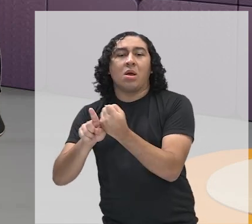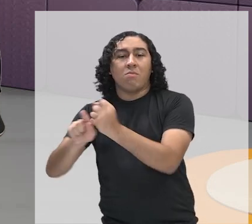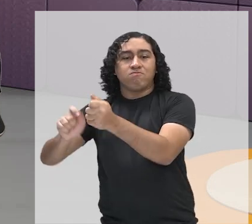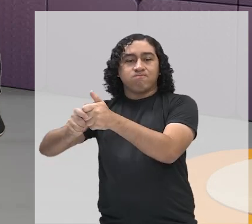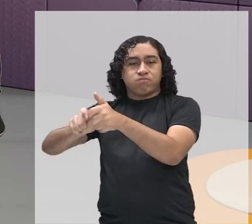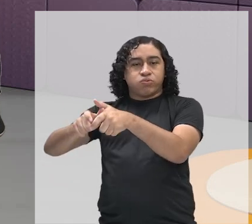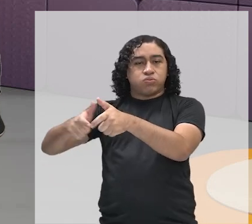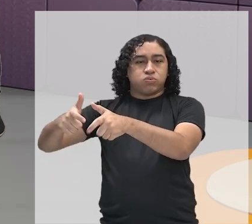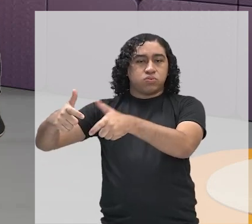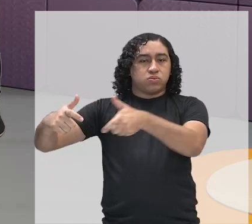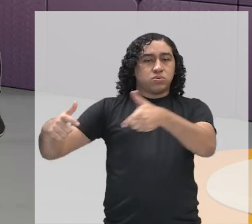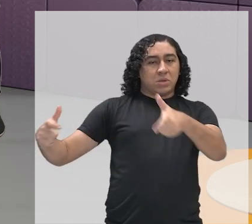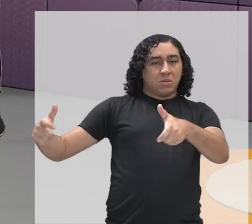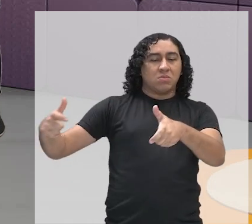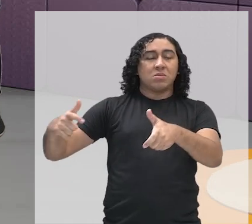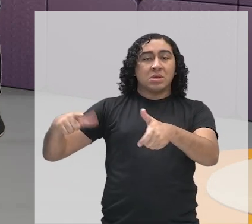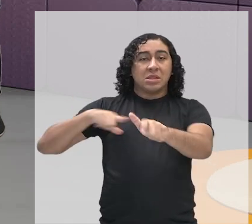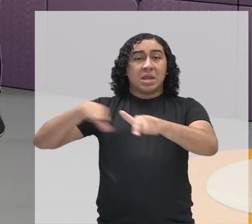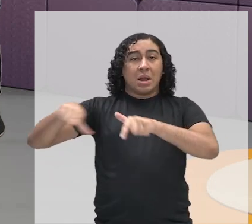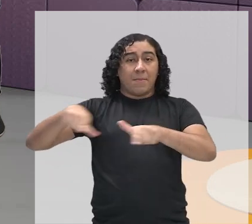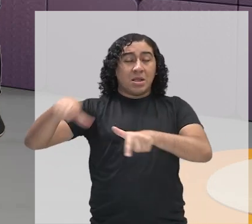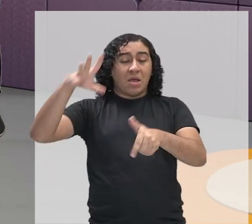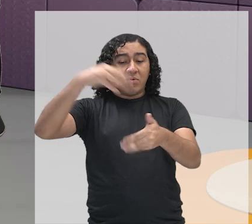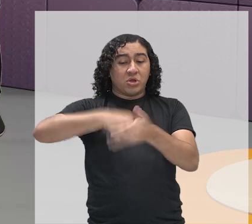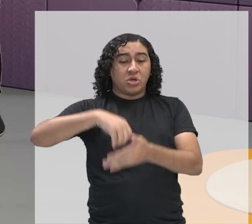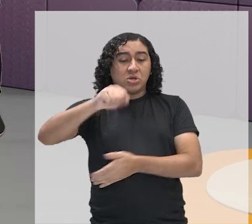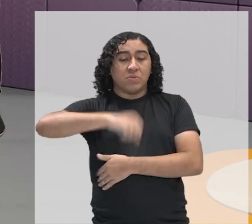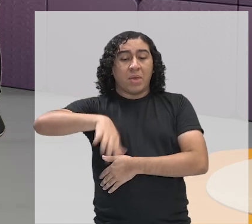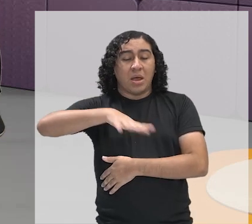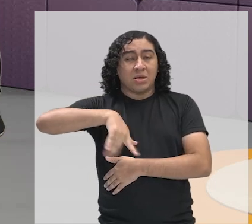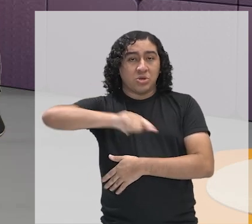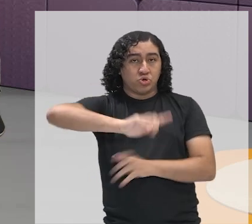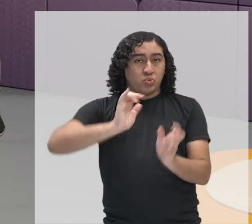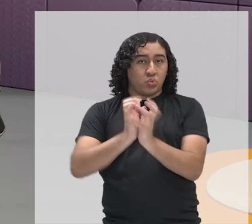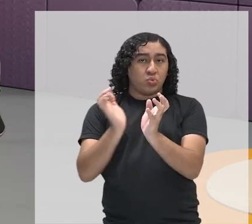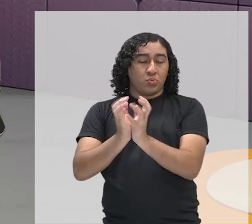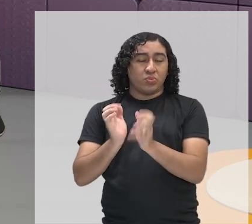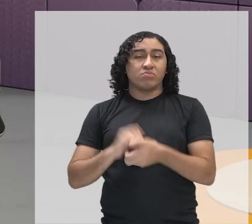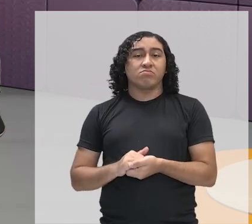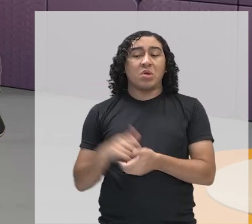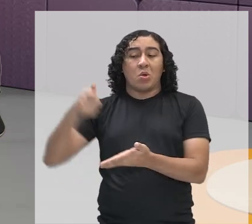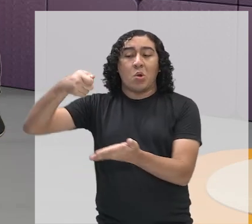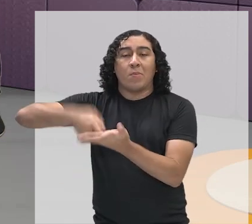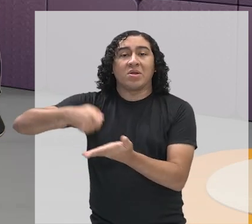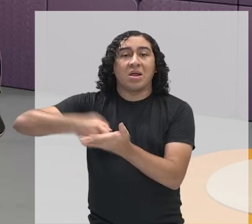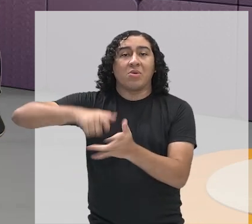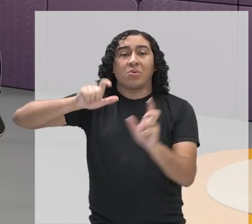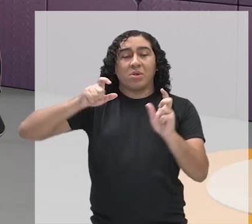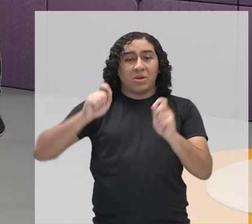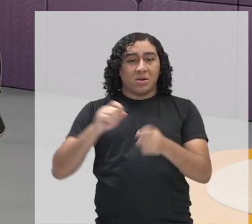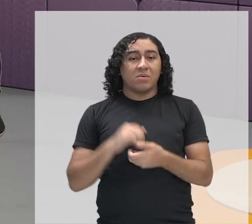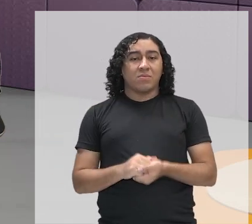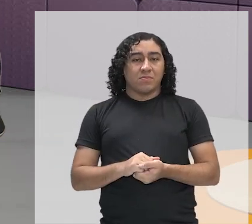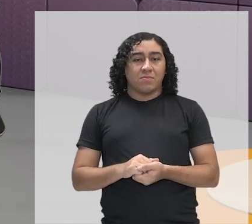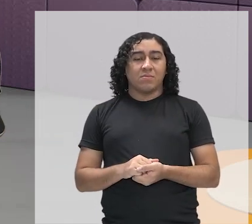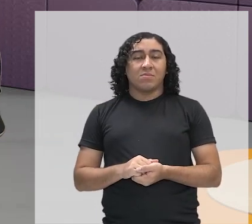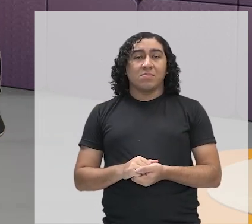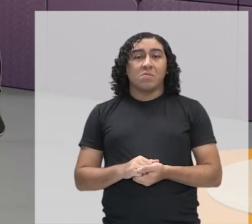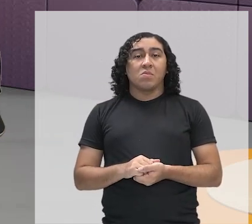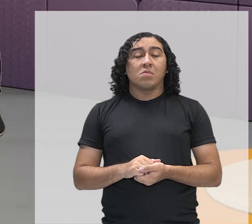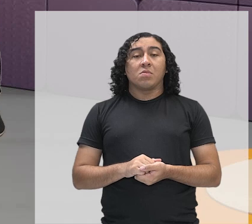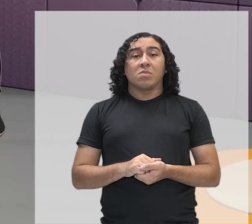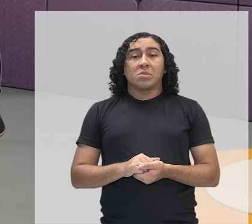sociedade. Trabalhavam nas terras dos esparciatas e eram obrigados a dar a eles metade do